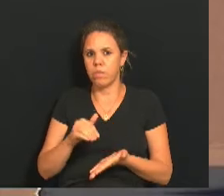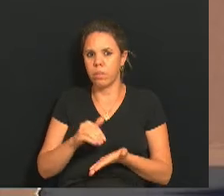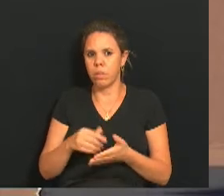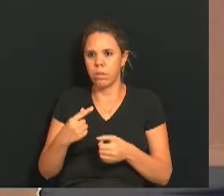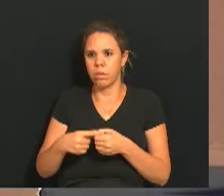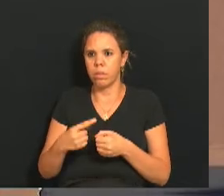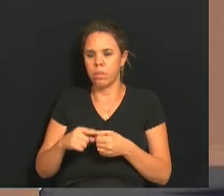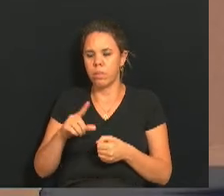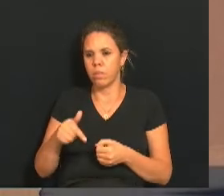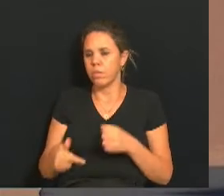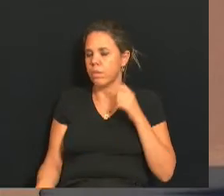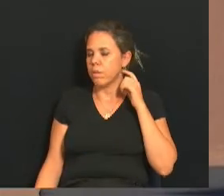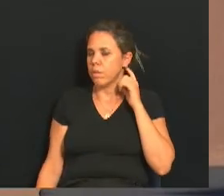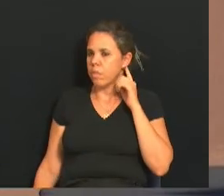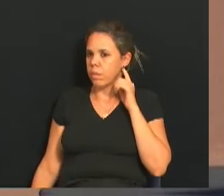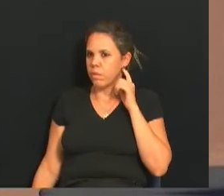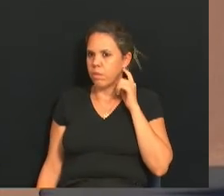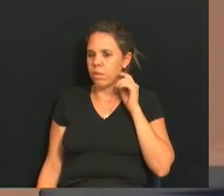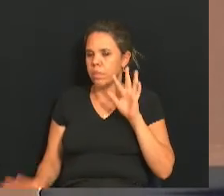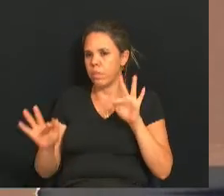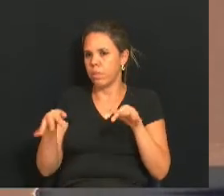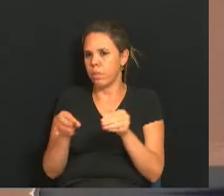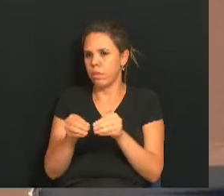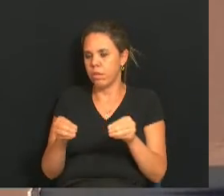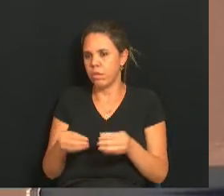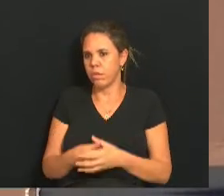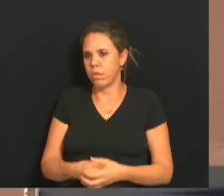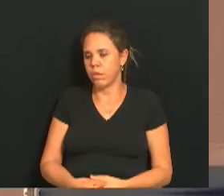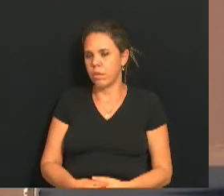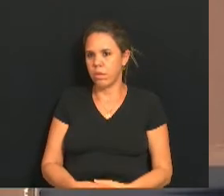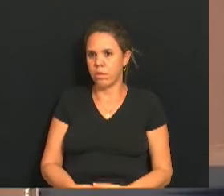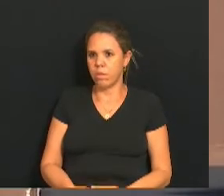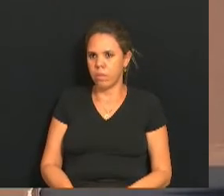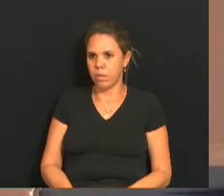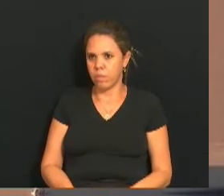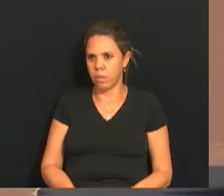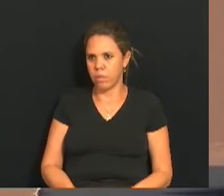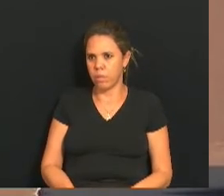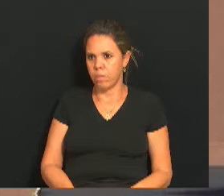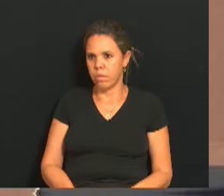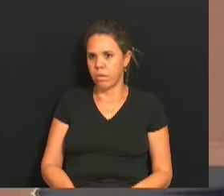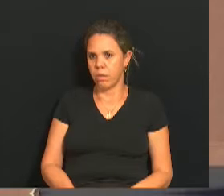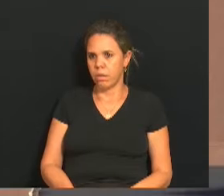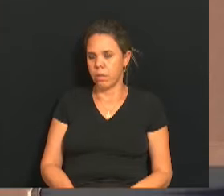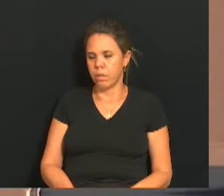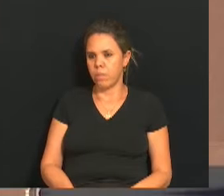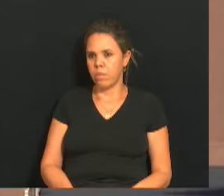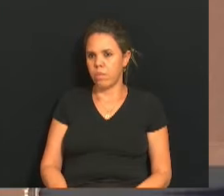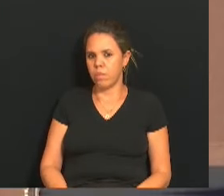gente vai para a conclusão aqui desse primeiro ponto de pauta. Não sei se o vereador Paulo, o vereador Aguida.